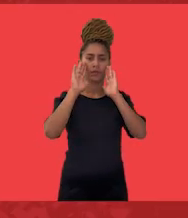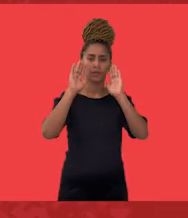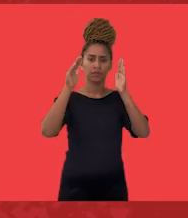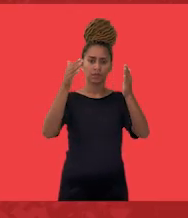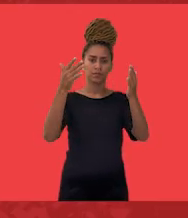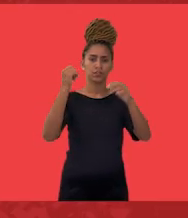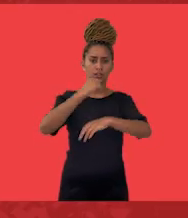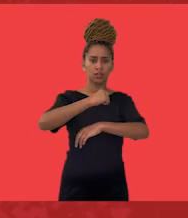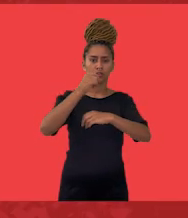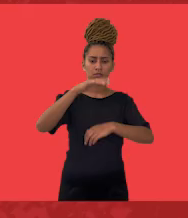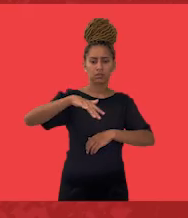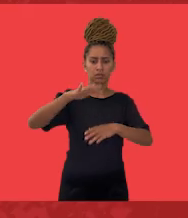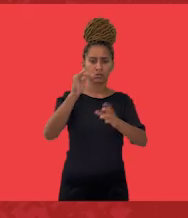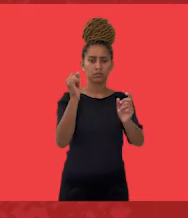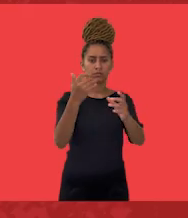seremos nós.